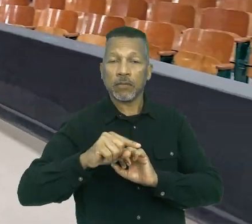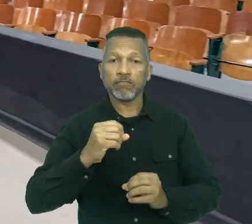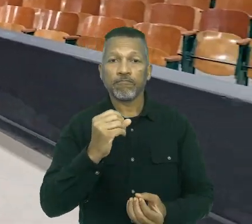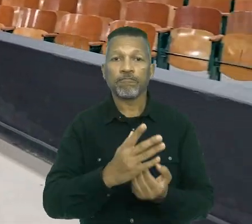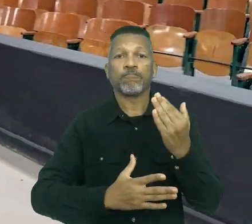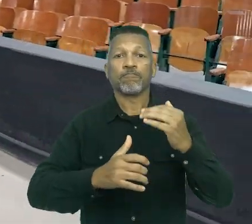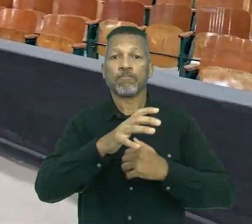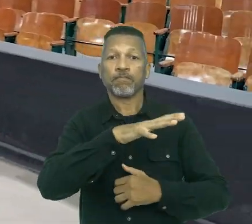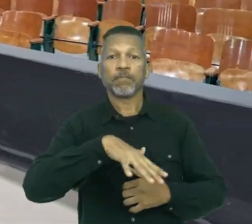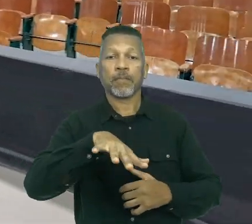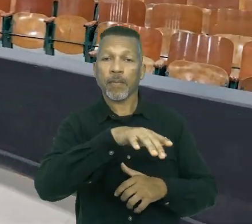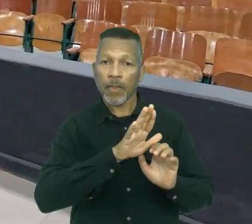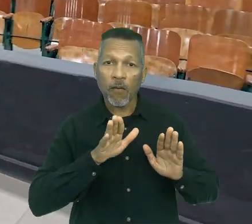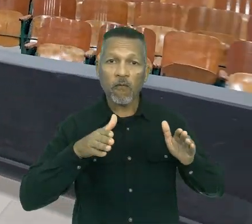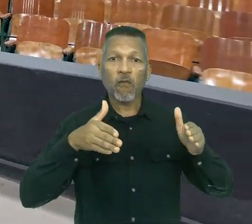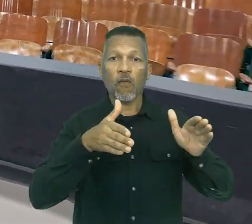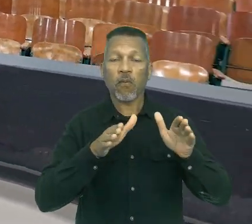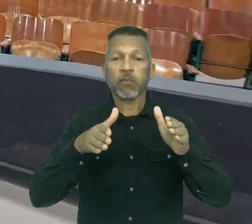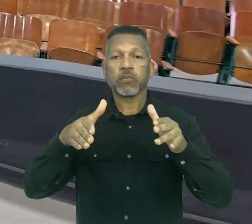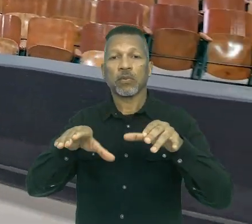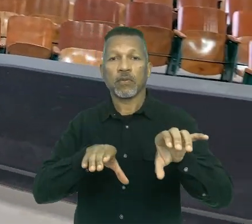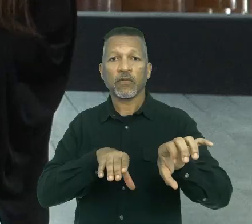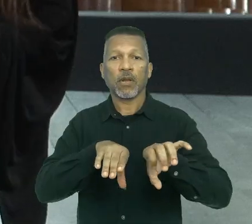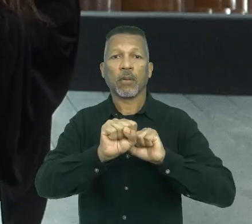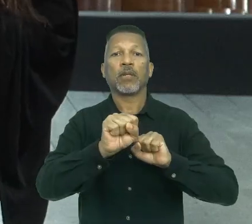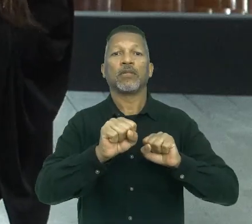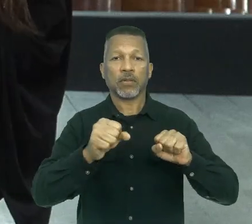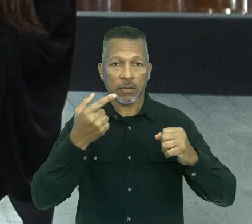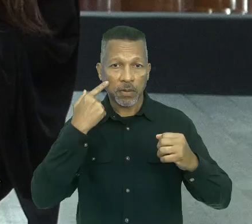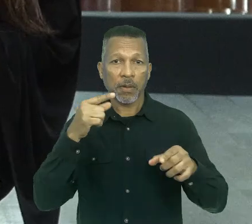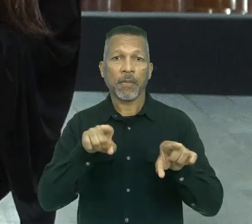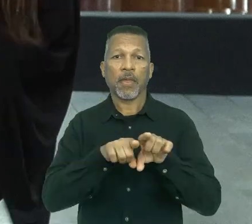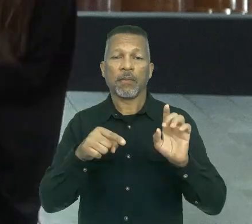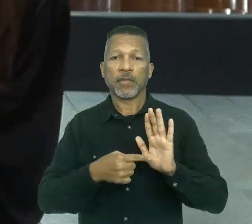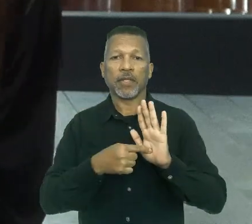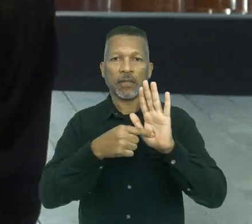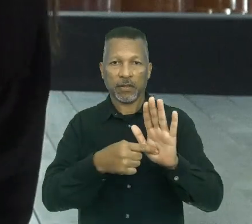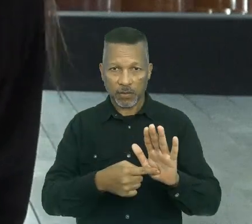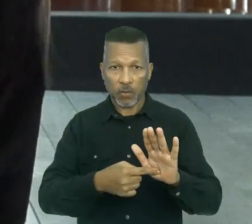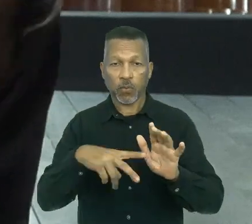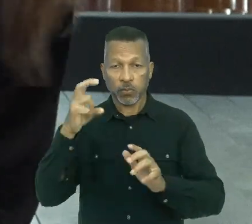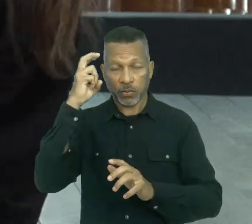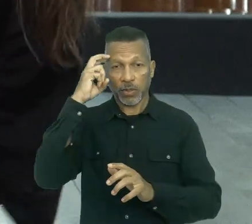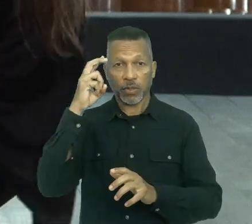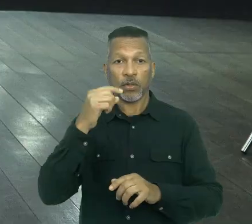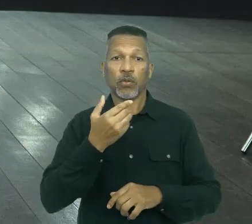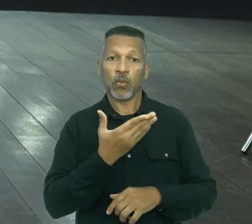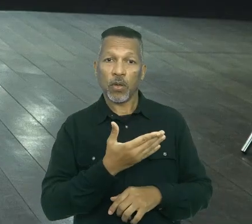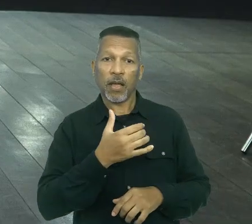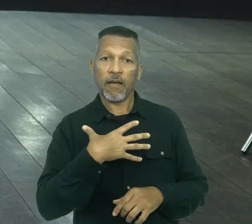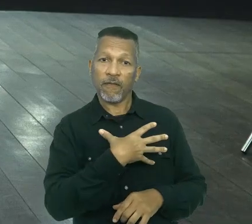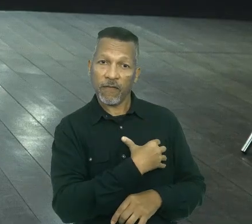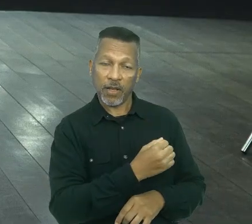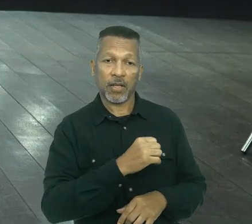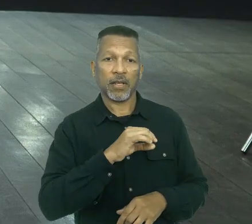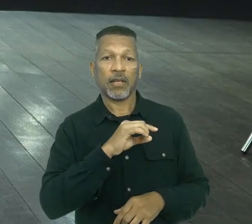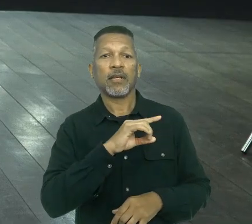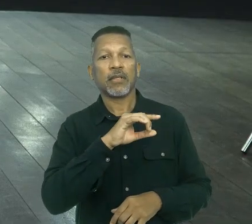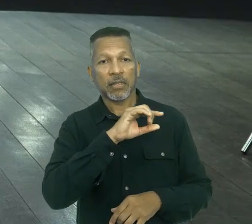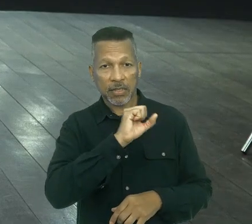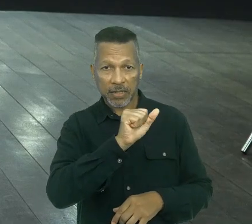espaços destinados à formação e apresentações culturais. Sua filha, Salete Olguim, segue